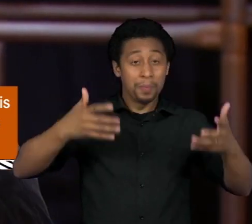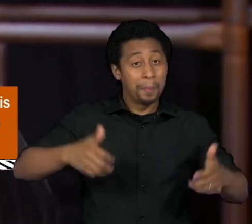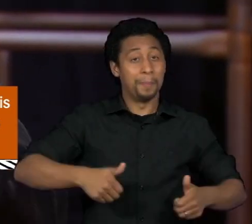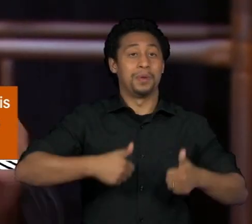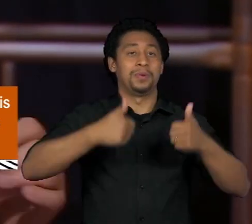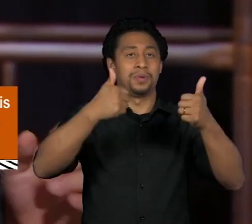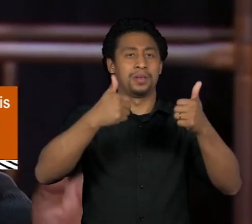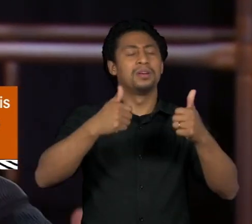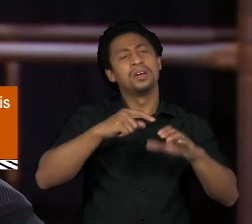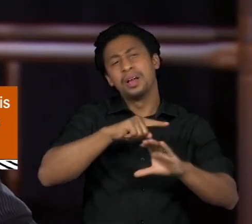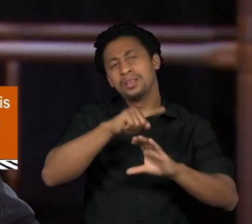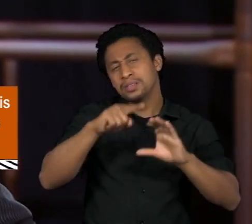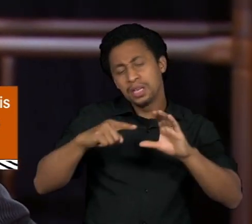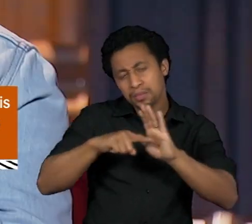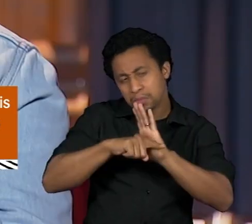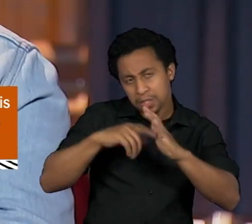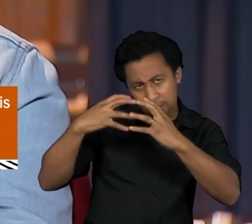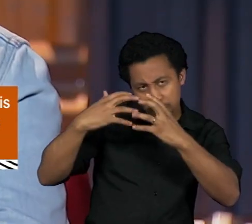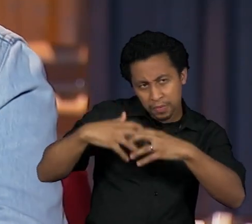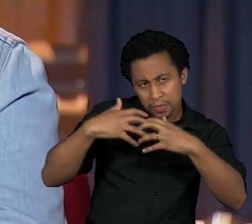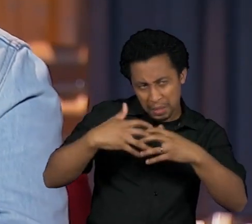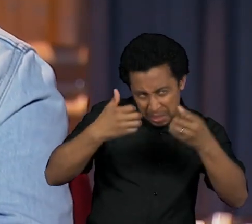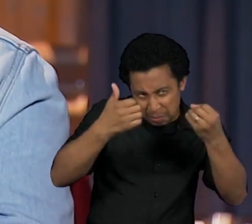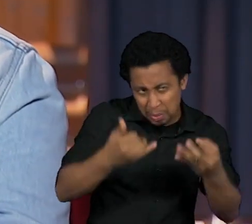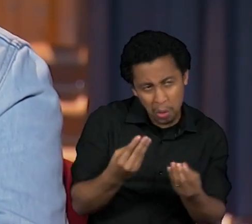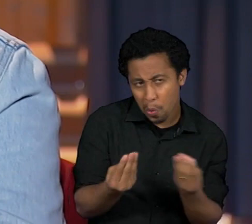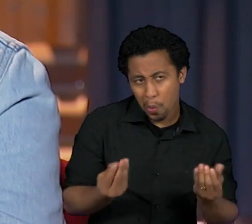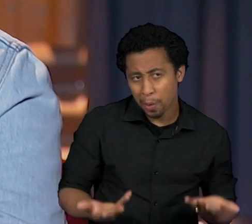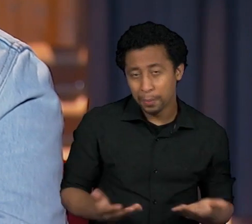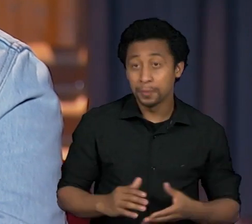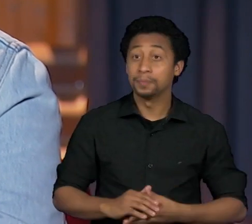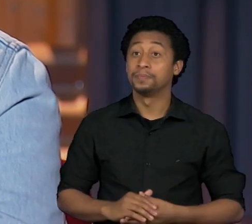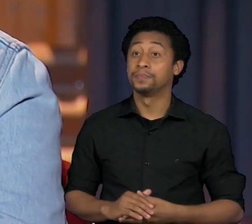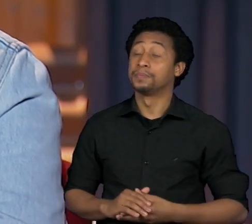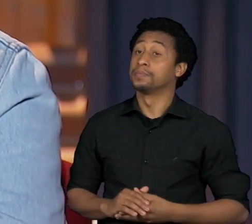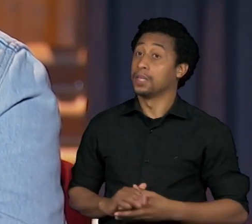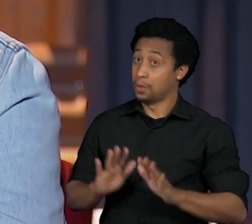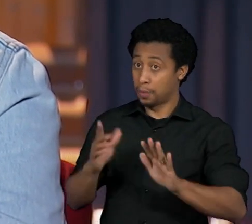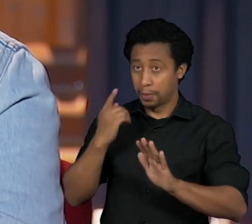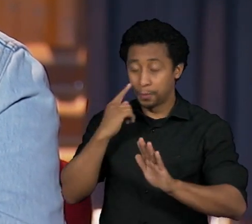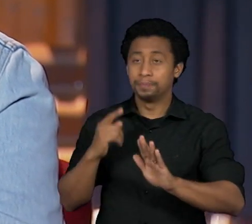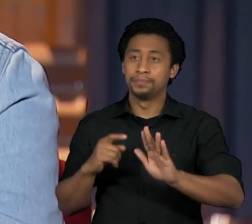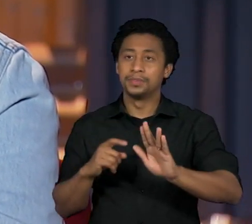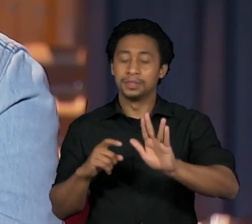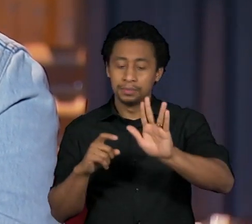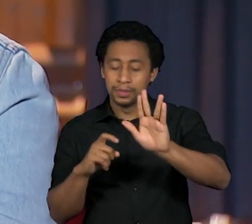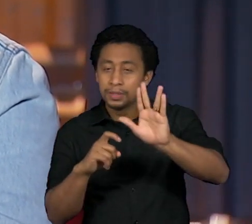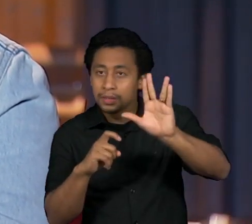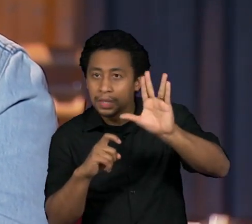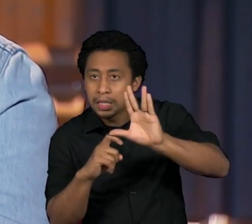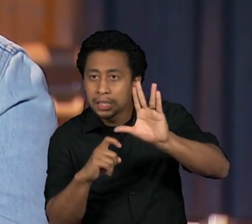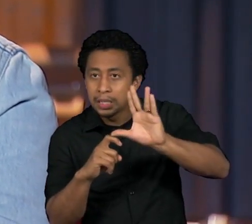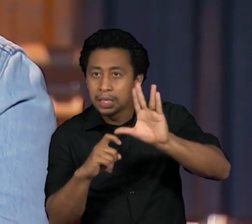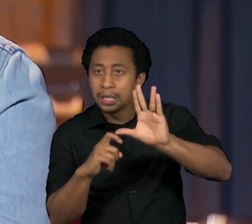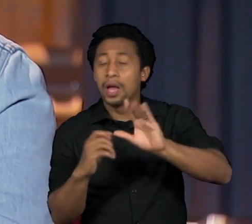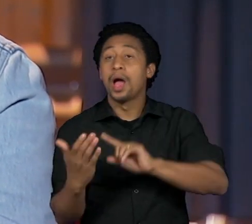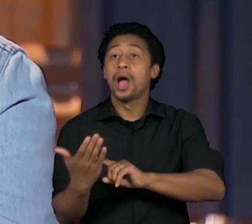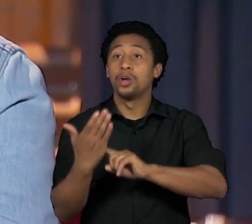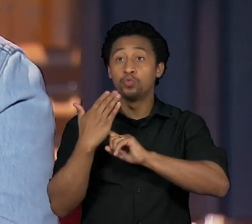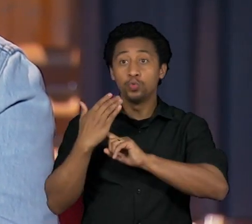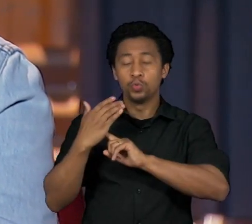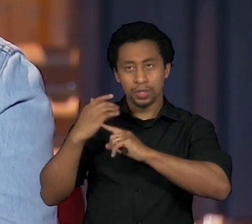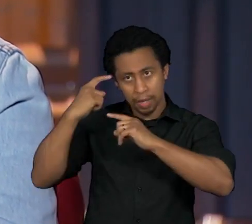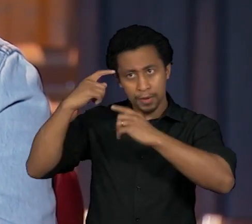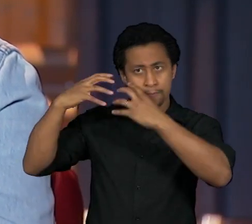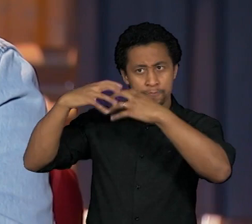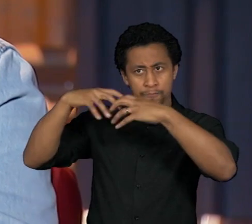neurociência explica este efeito? Essa pergunta é ótima. Os canabinoides têm uma propriedade de dessincronizar neurônios. Então,